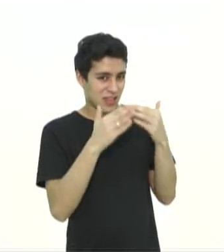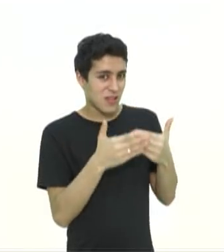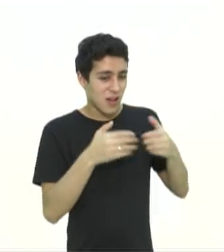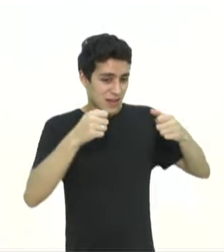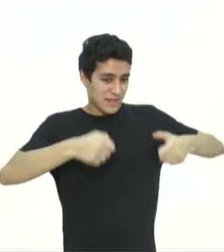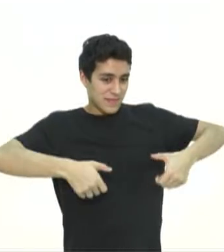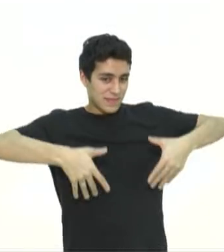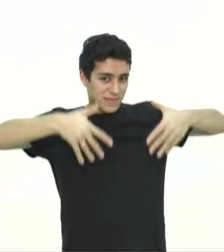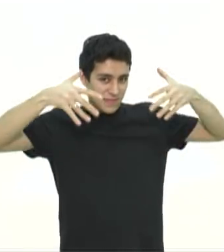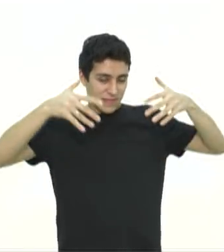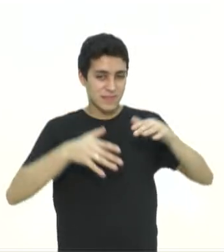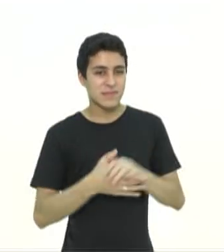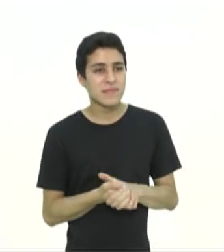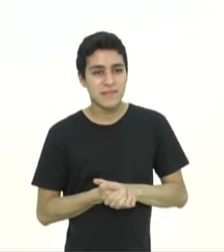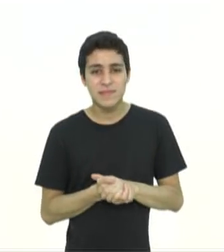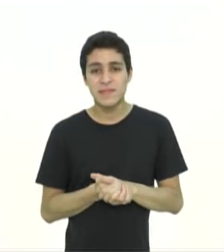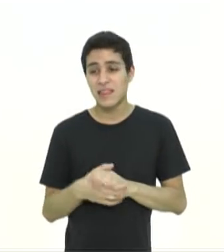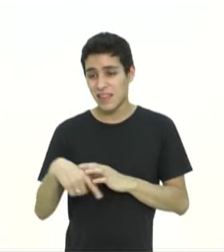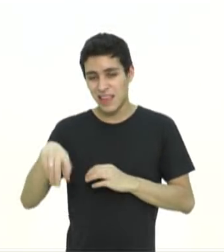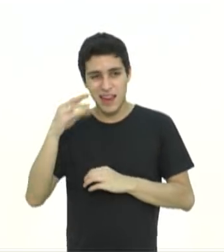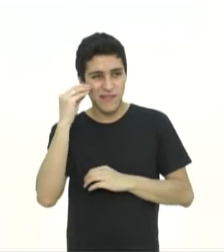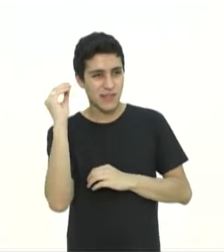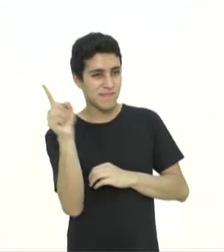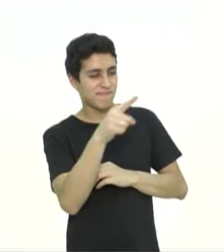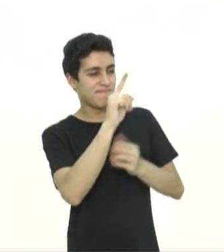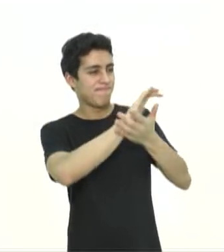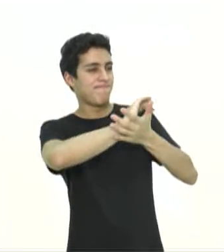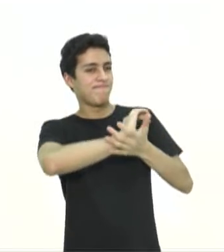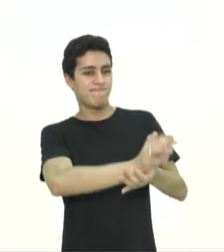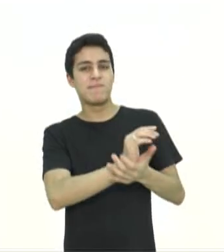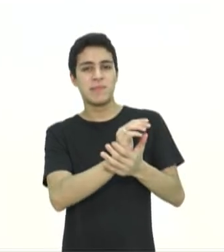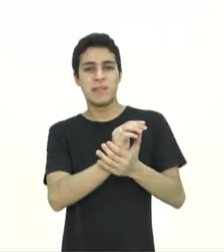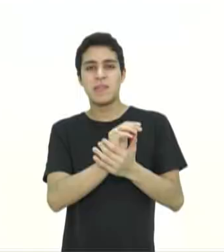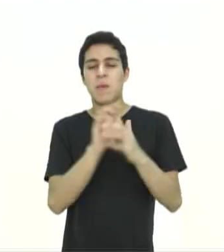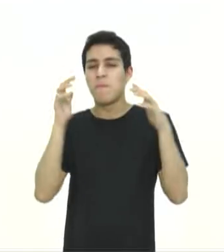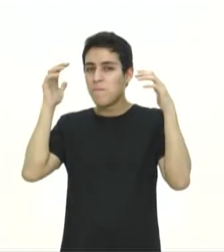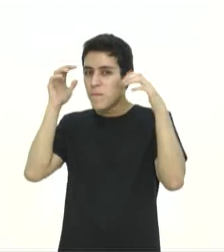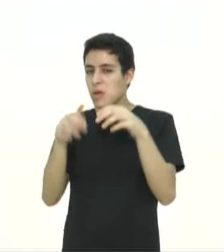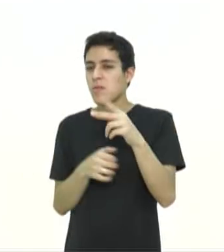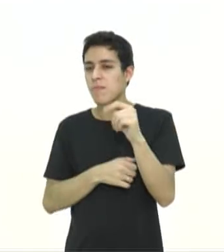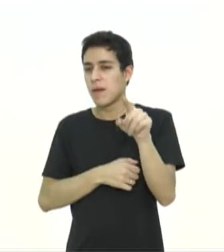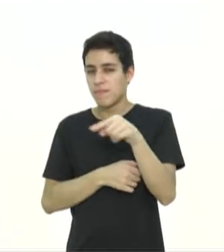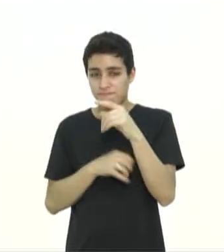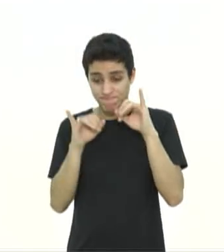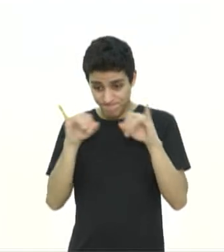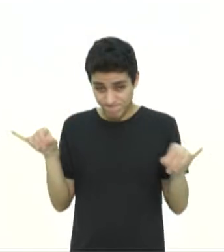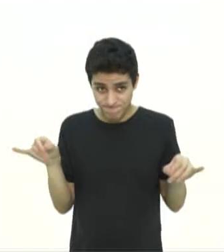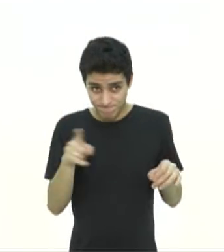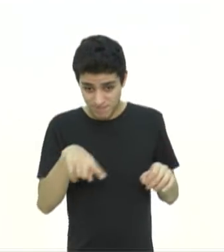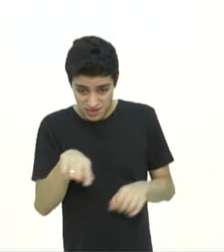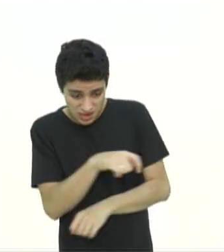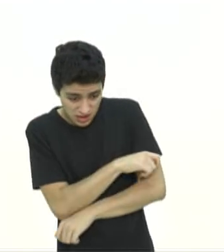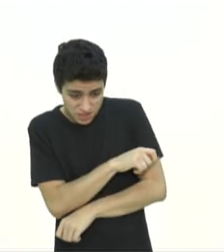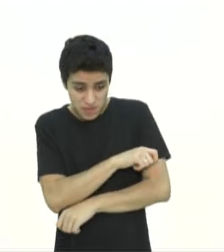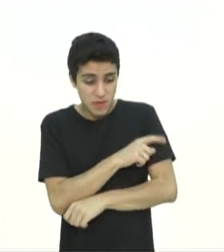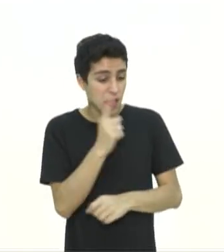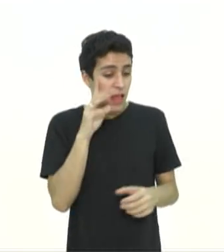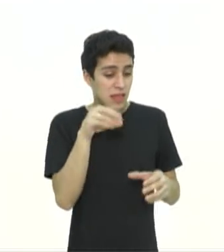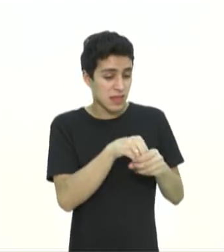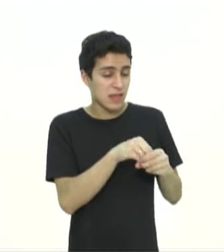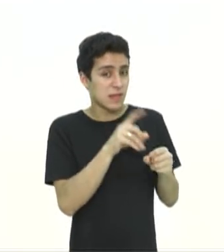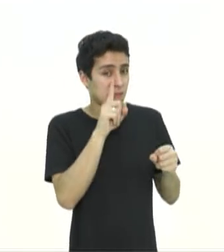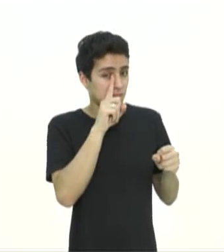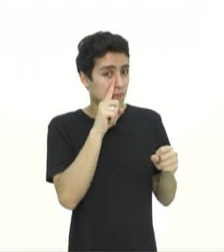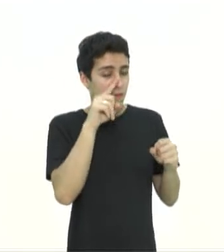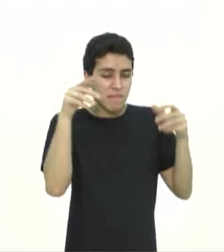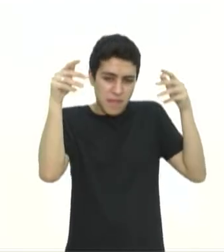e ele vai domar o bicho-papão. Aí o professor disse o seguinte: alunos, aqui dentro temos um bicho-papão.